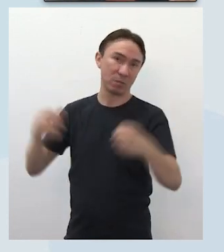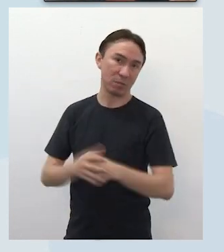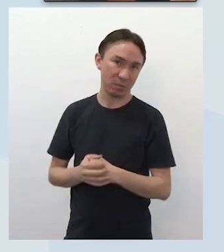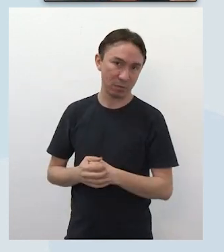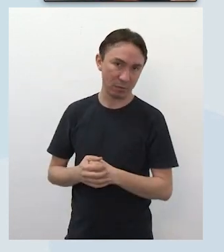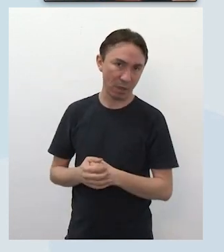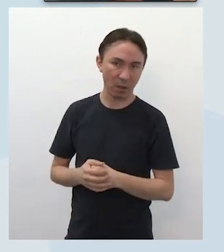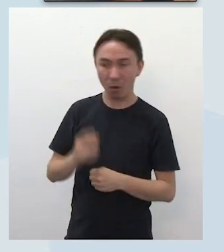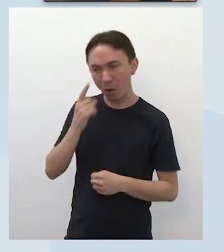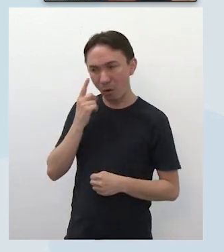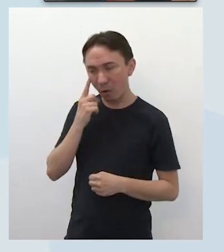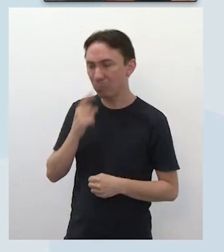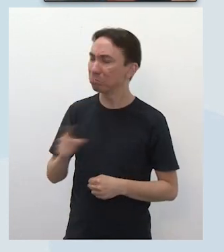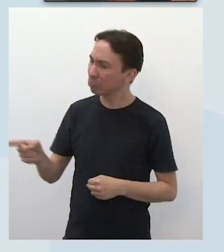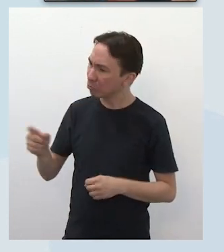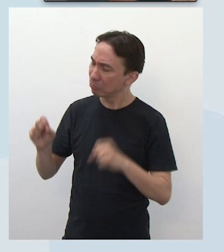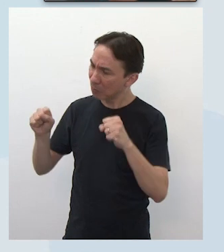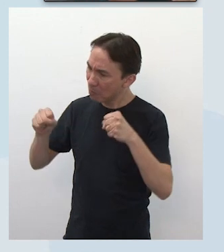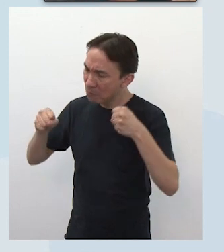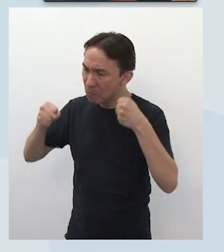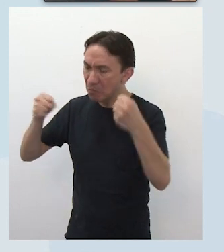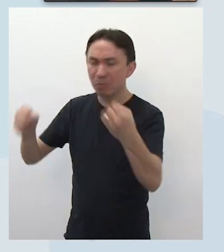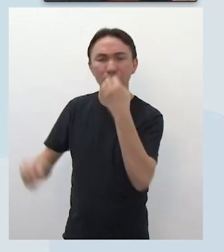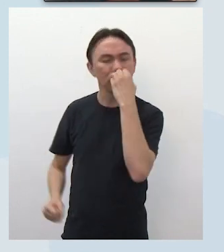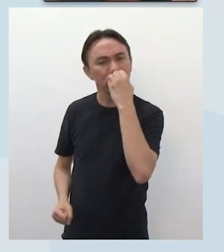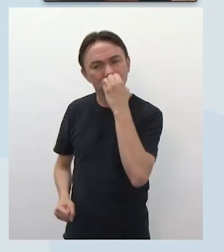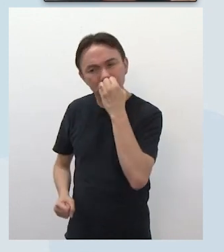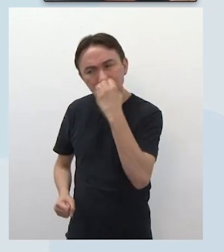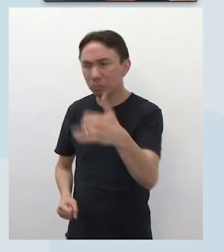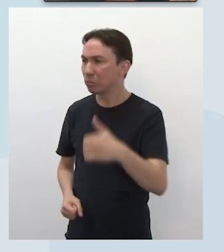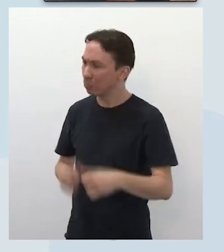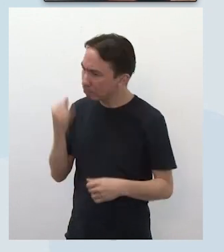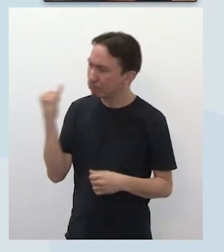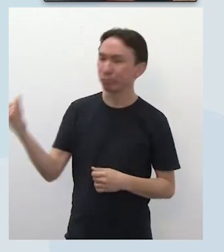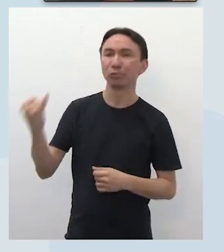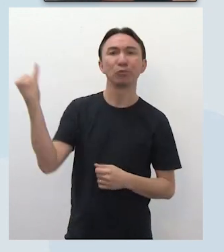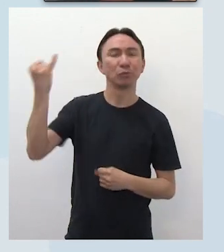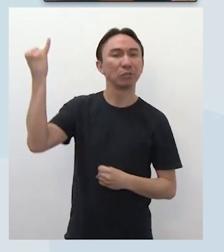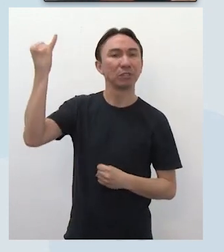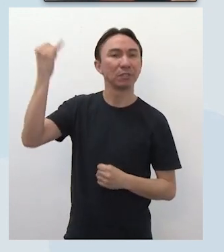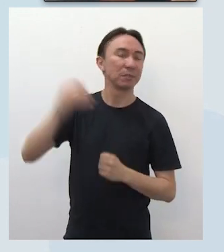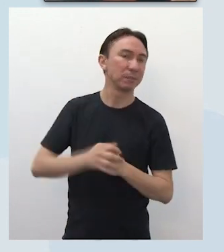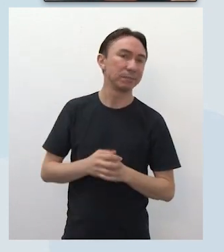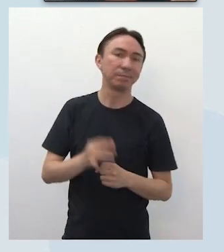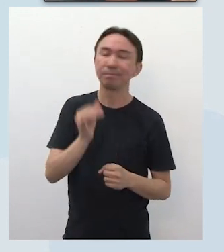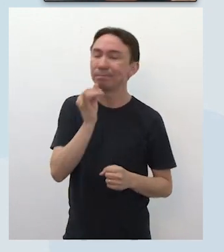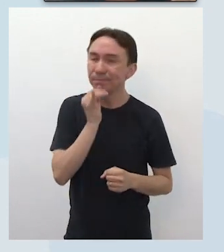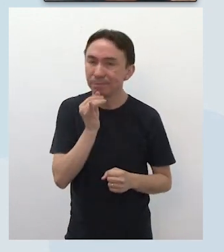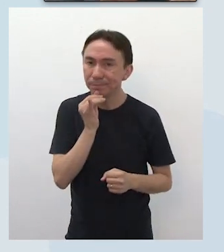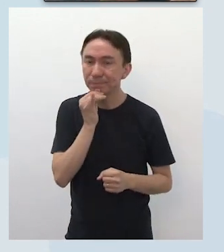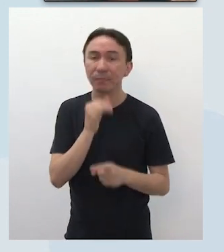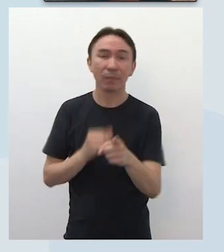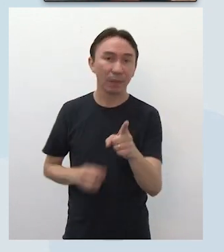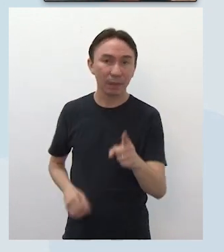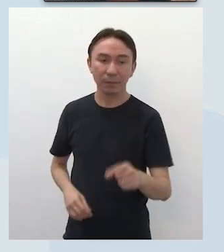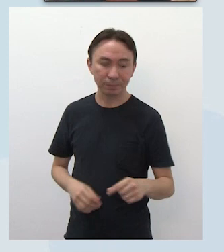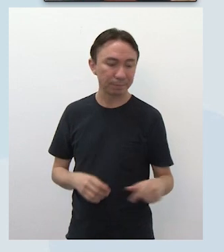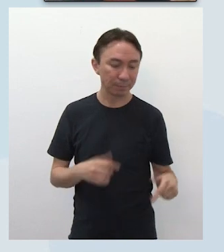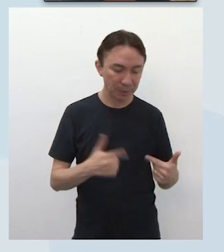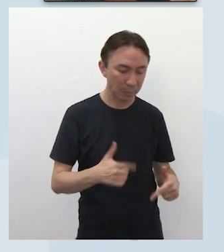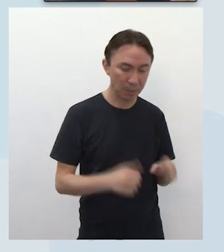valorizar, né? Então, por exemplo, sei lá, quando você para e ajuda seu colega, mesmo